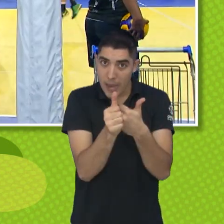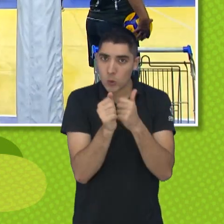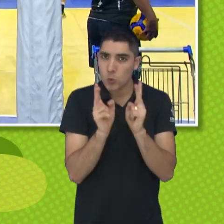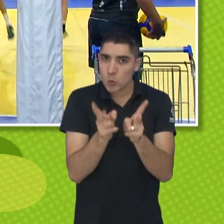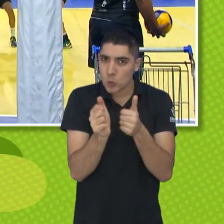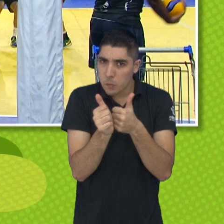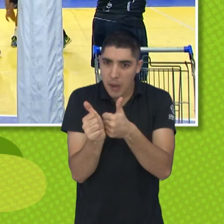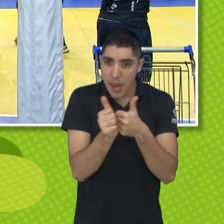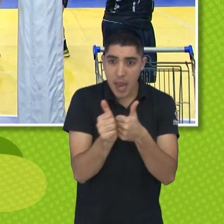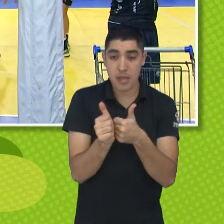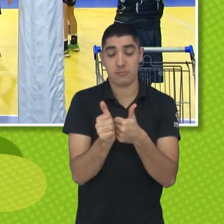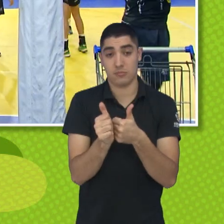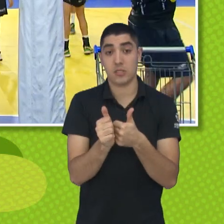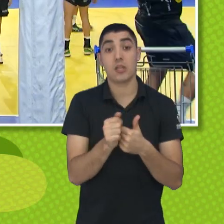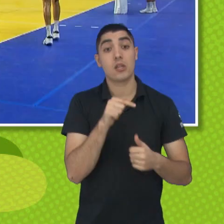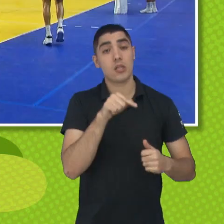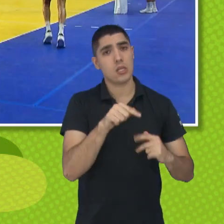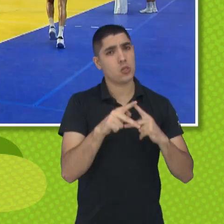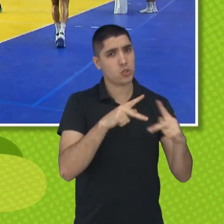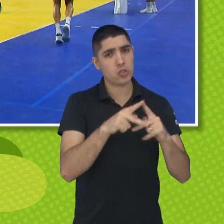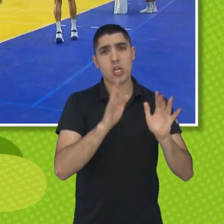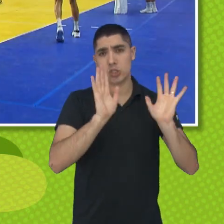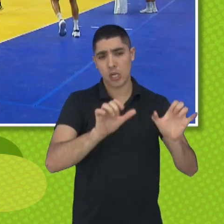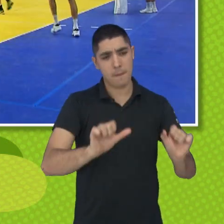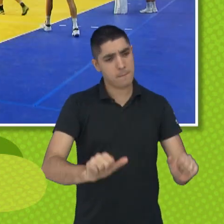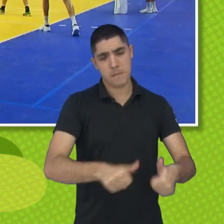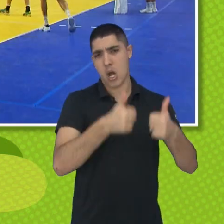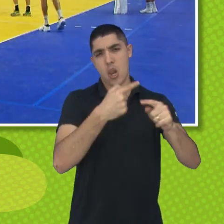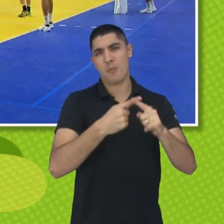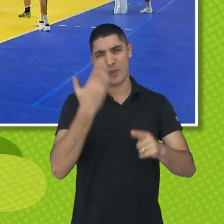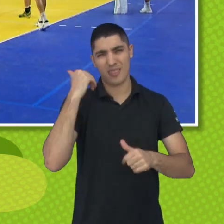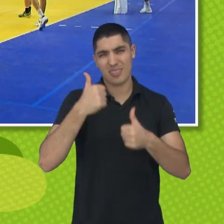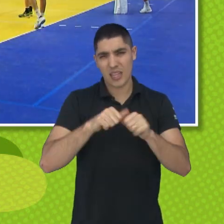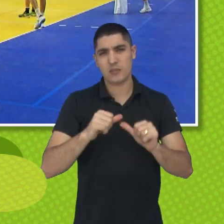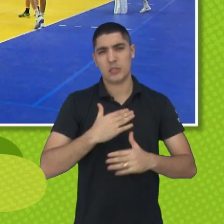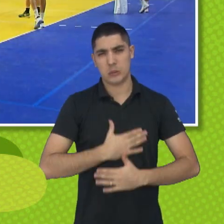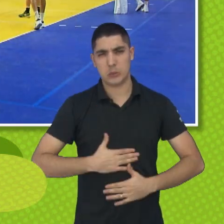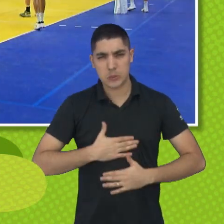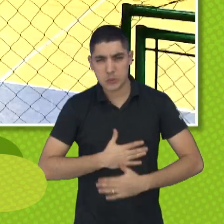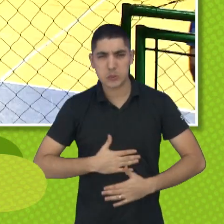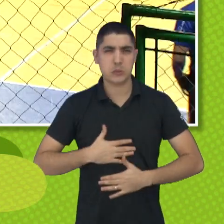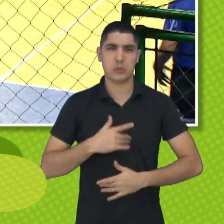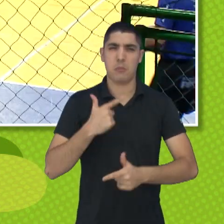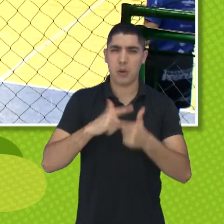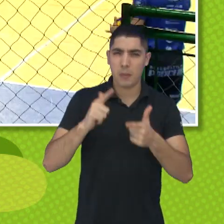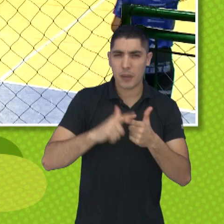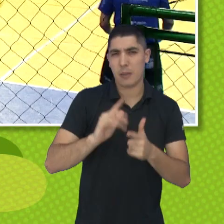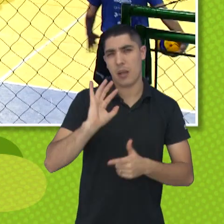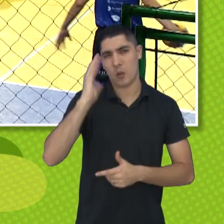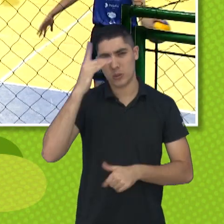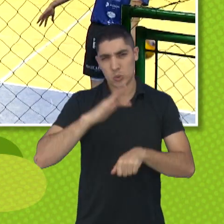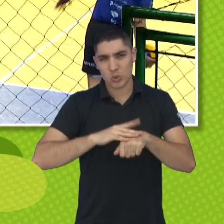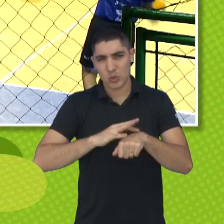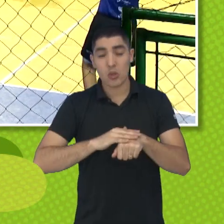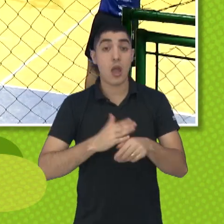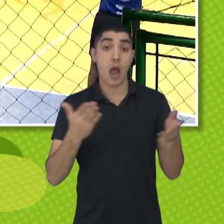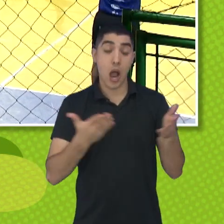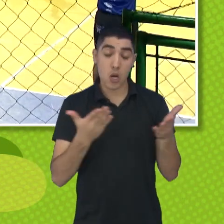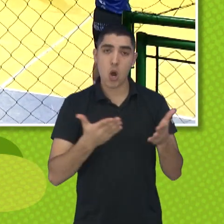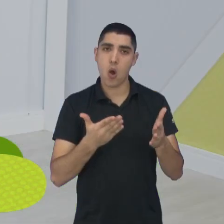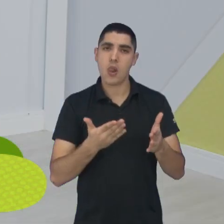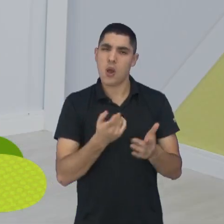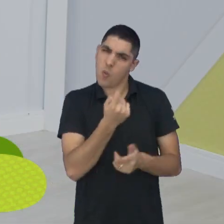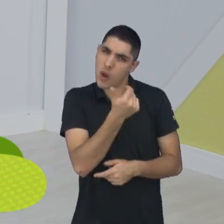importante vencer. E o São José já vai estar recuperado do problema de gastroenterite, então os jogadores vão estar mais, se não 100%, próximo do